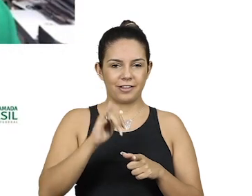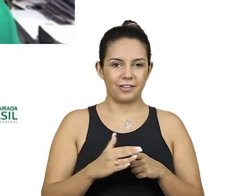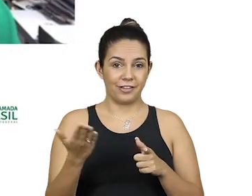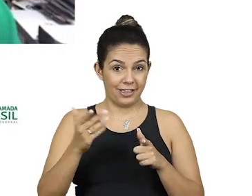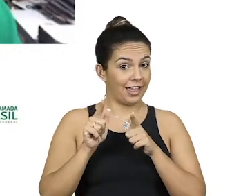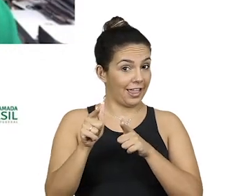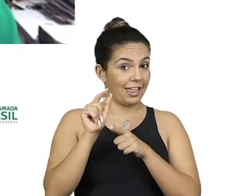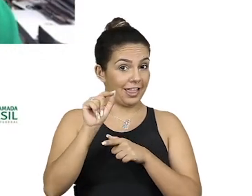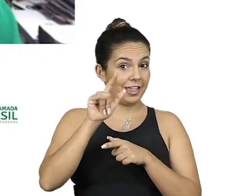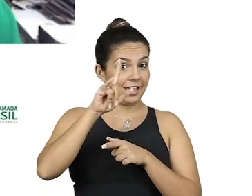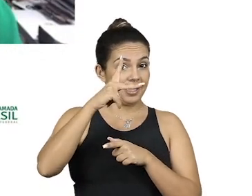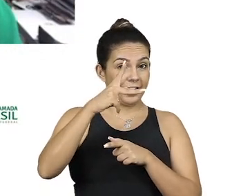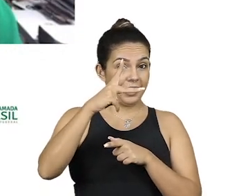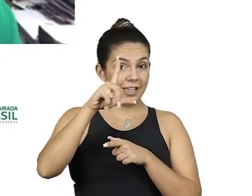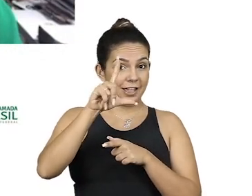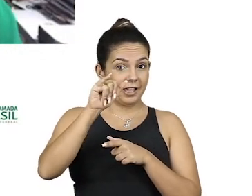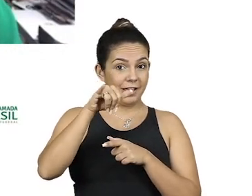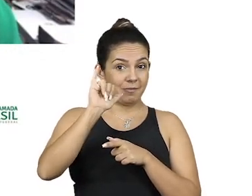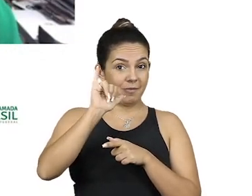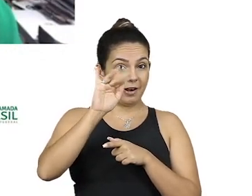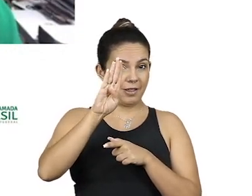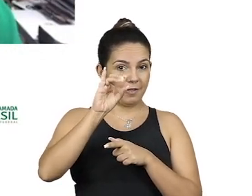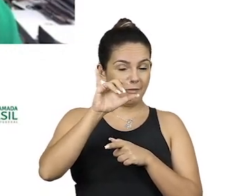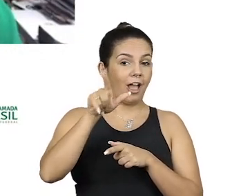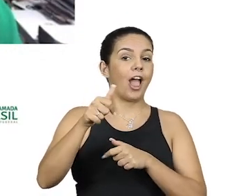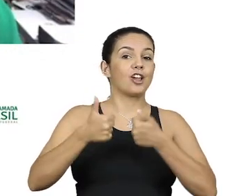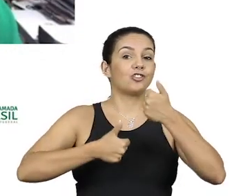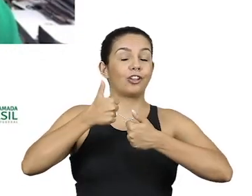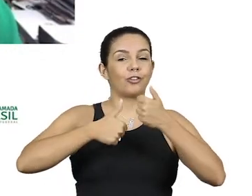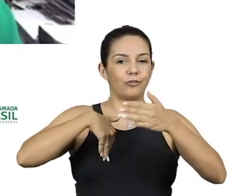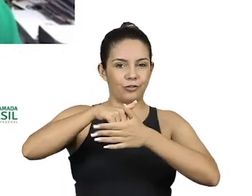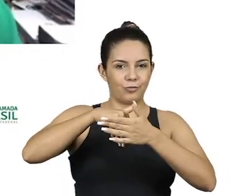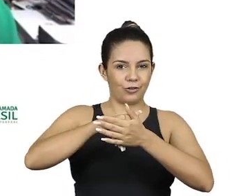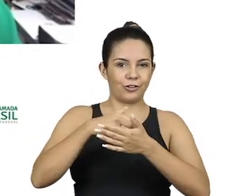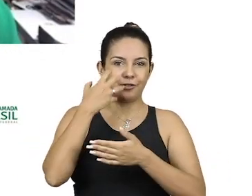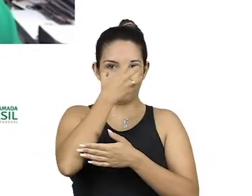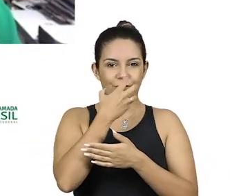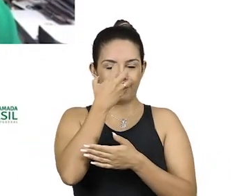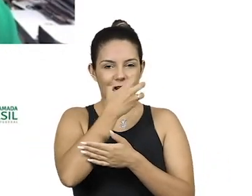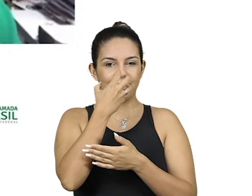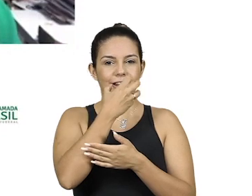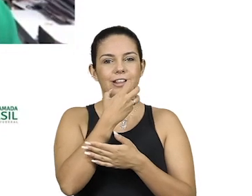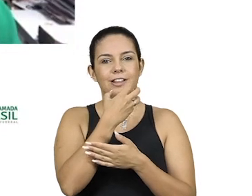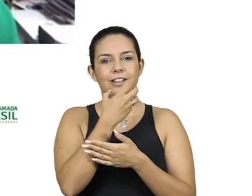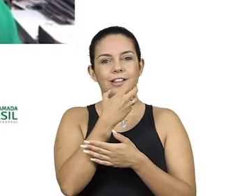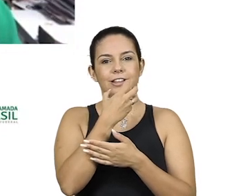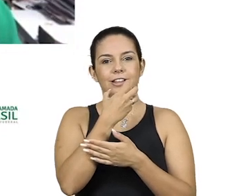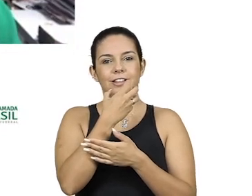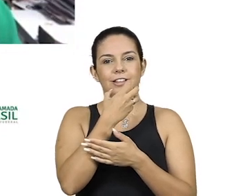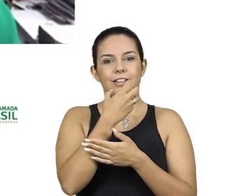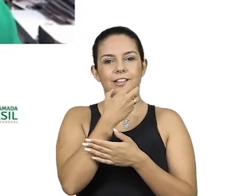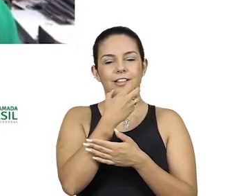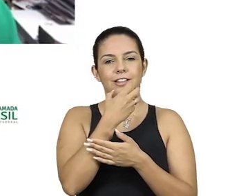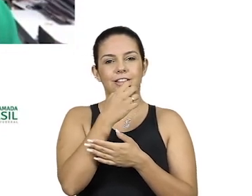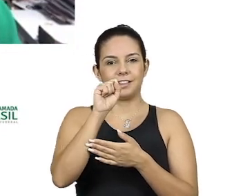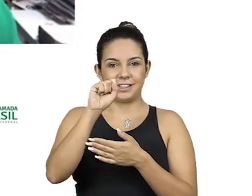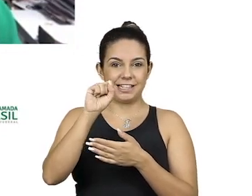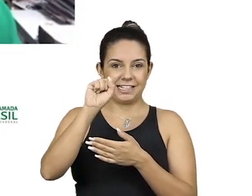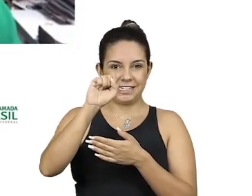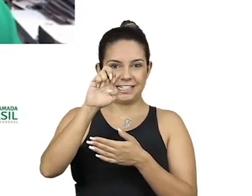os playboys da vida são jogadores de futebol e os cantores,